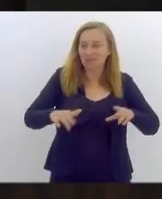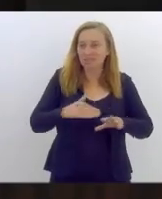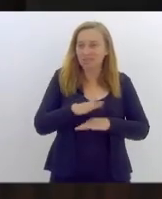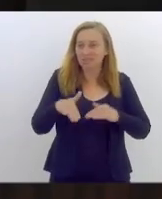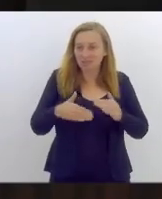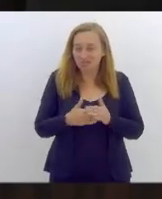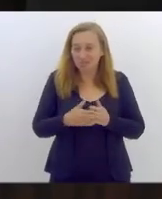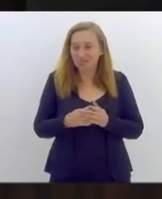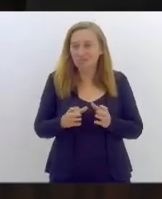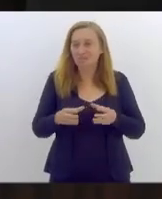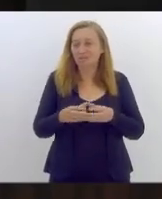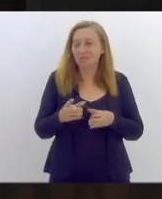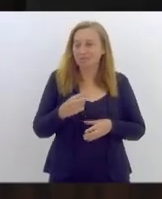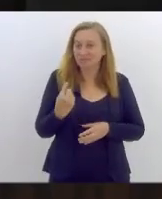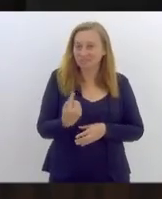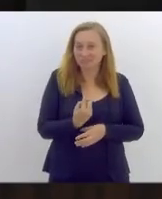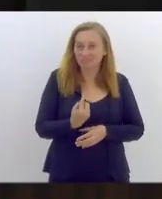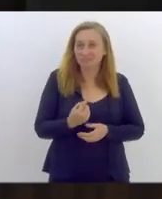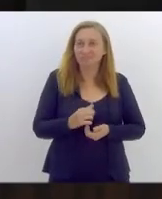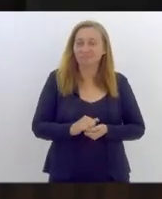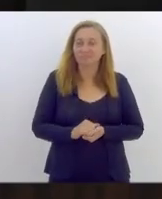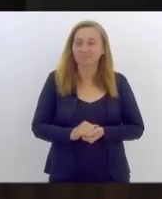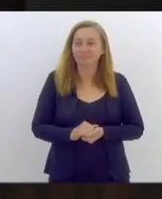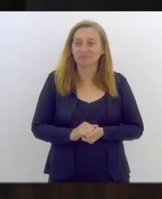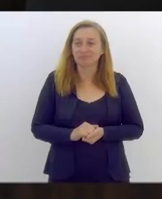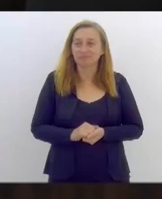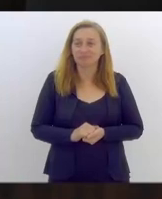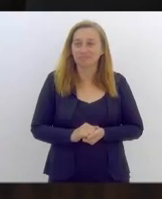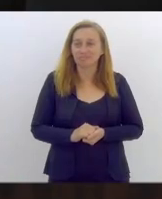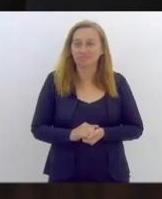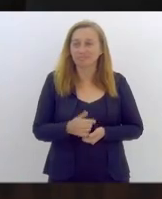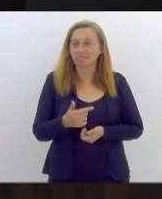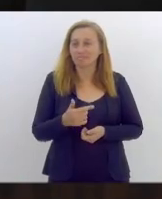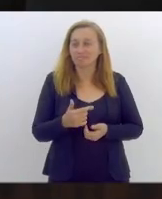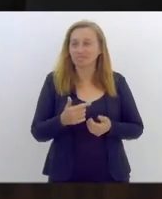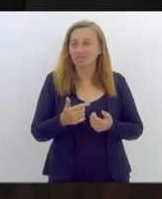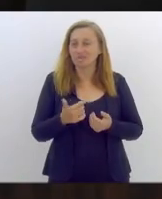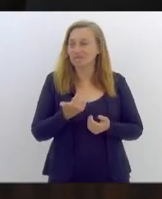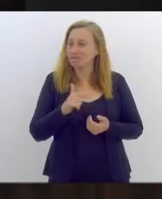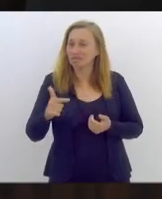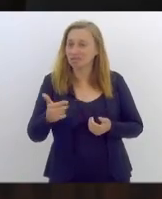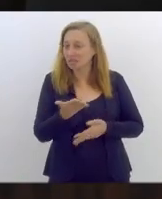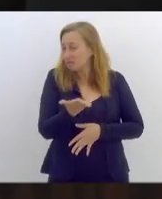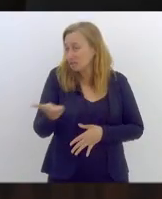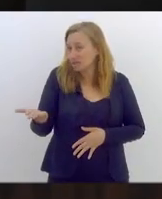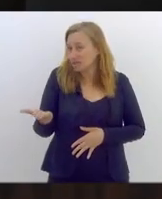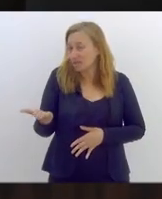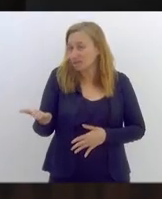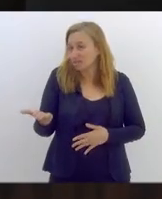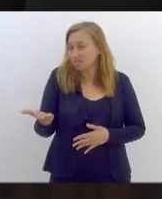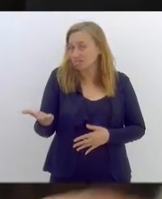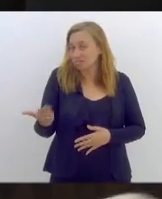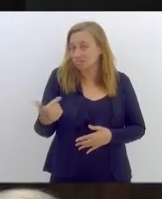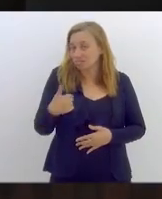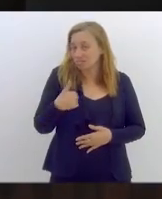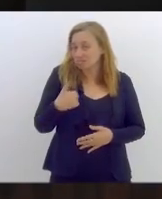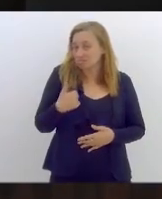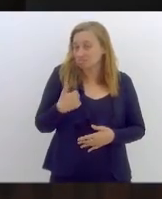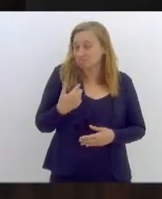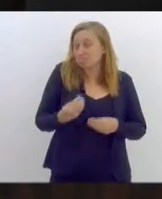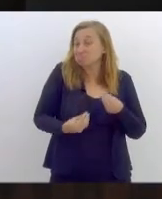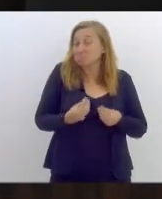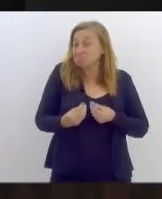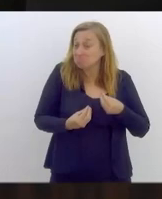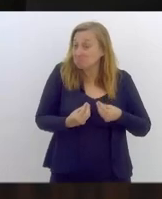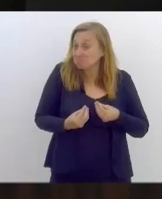nossas equipes, sem vocês, a gente não teria não